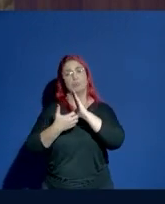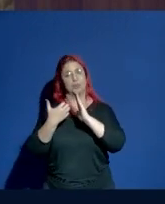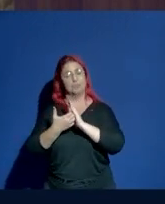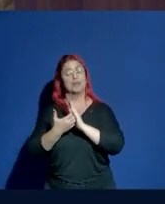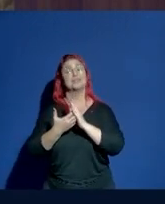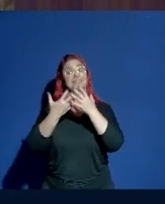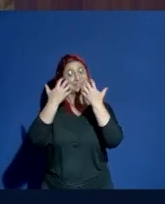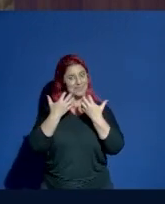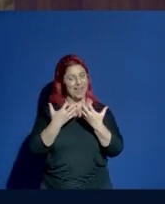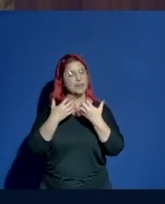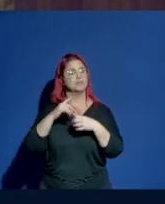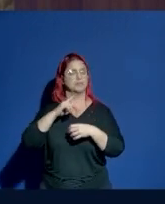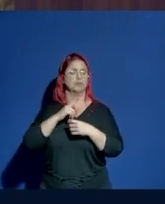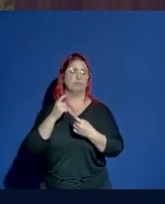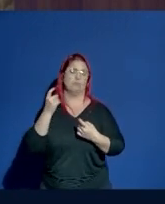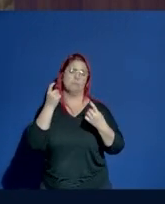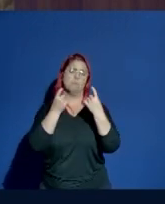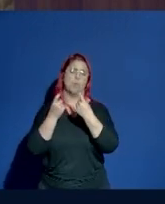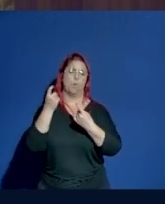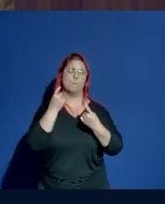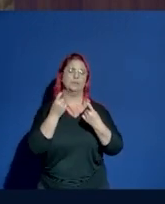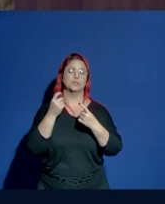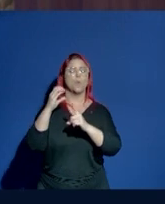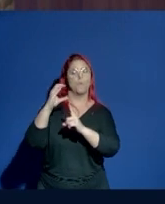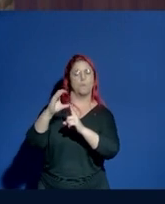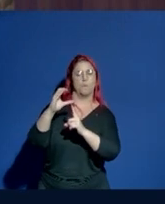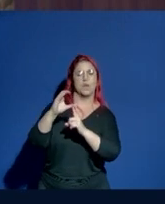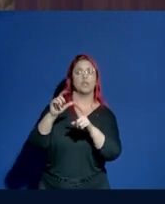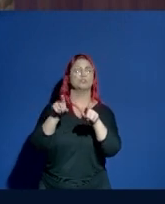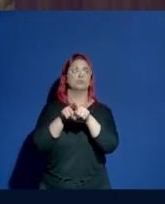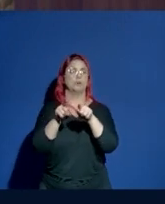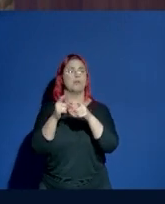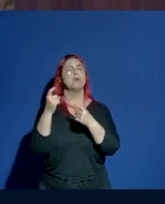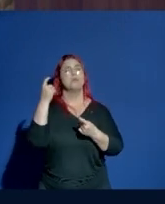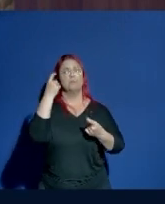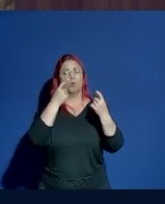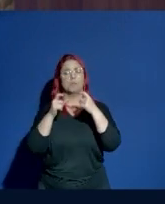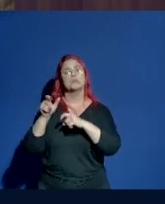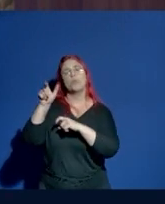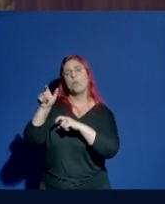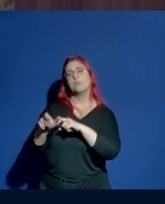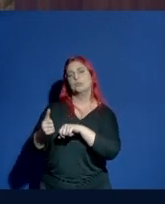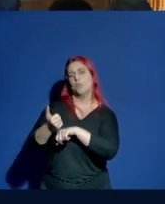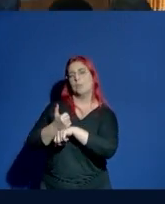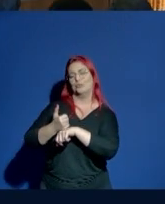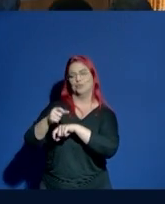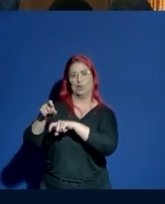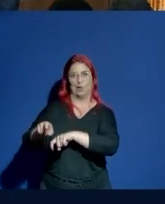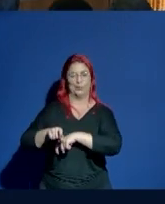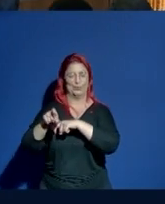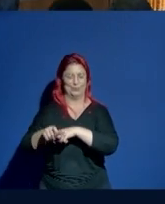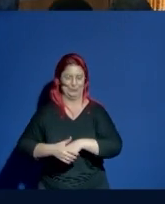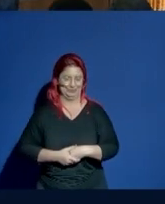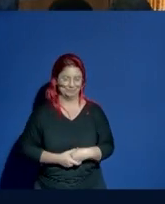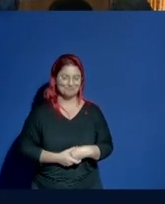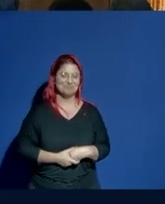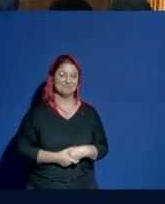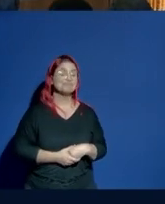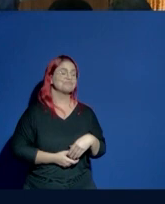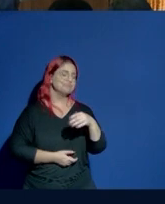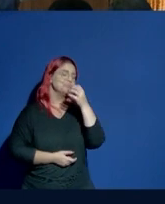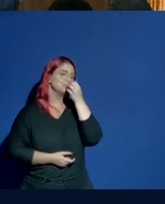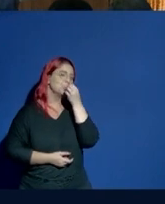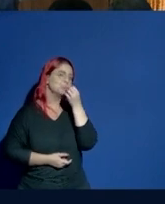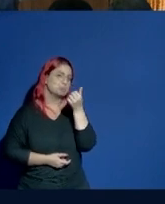que realmente têm essa preocupação com o seu cliente, a preocupação com o agricultor. Muito bom. De